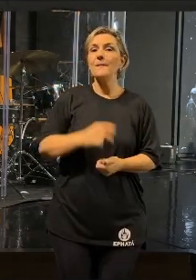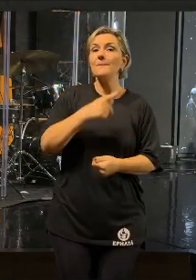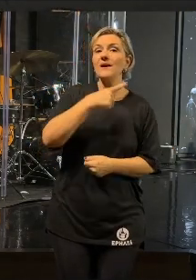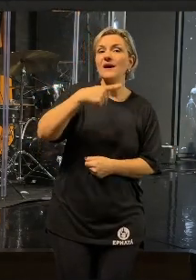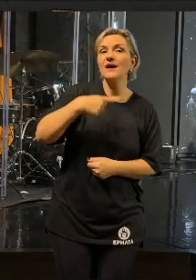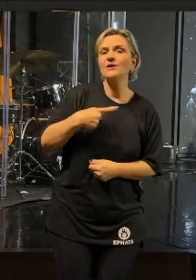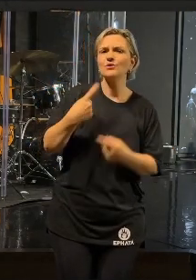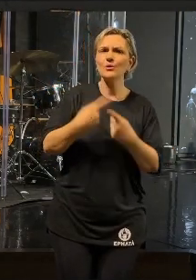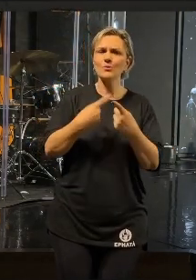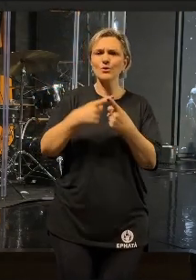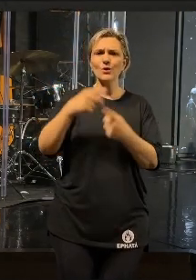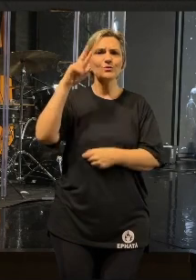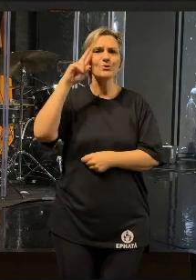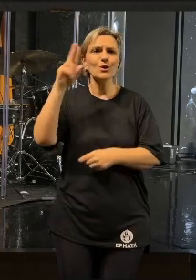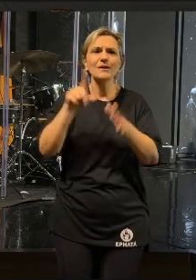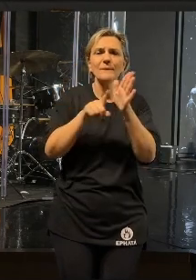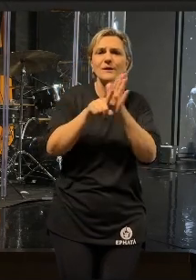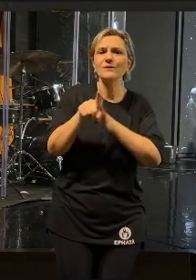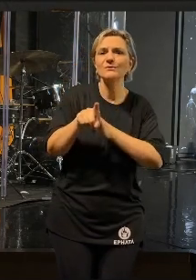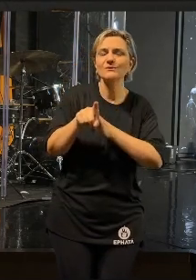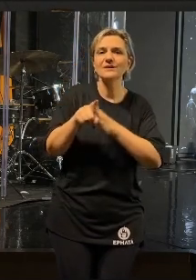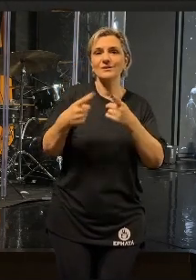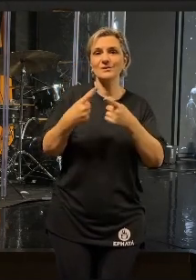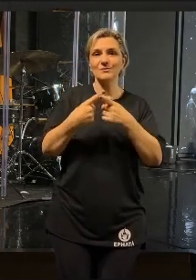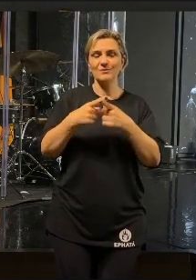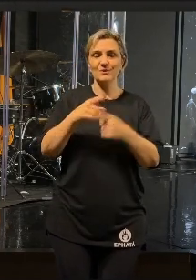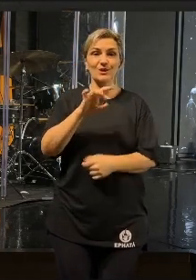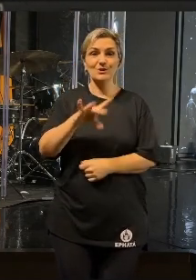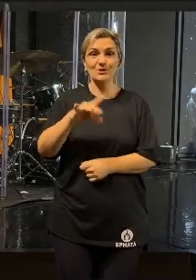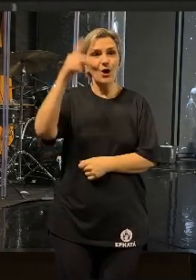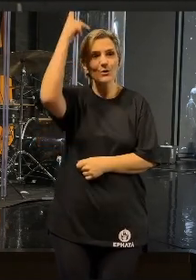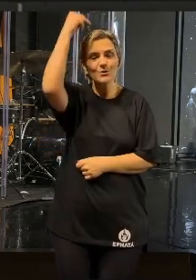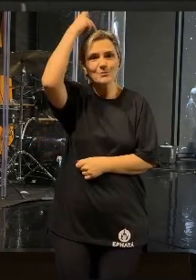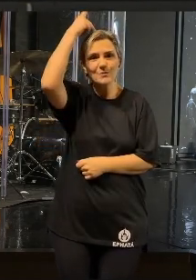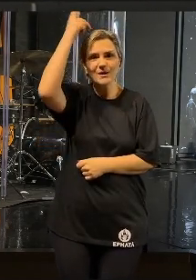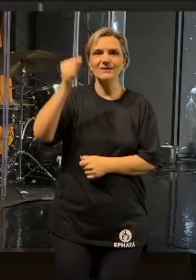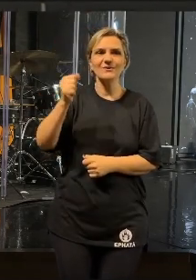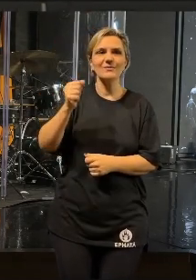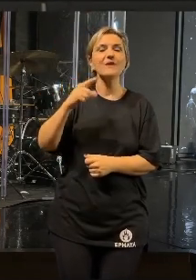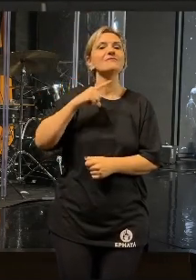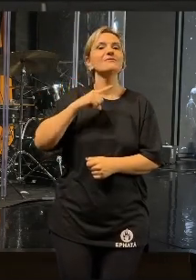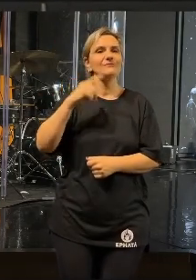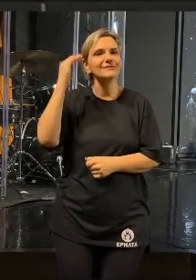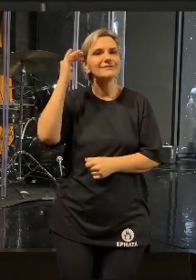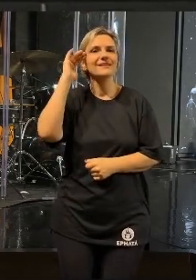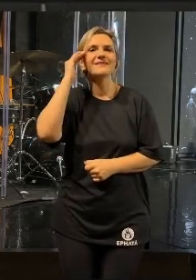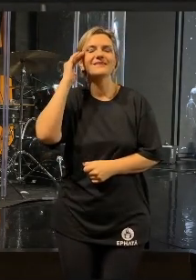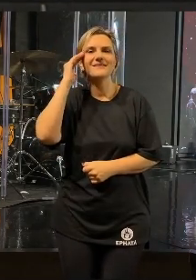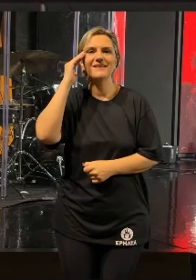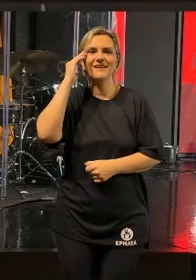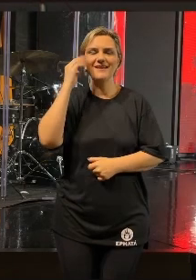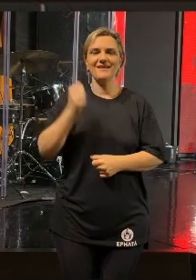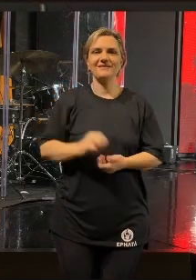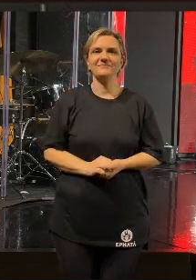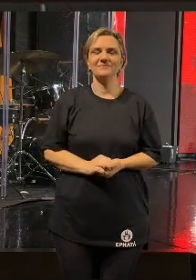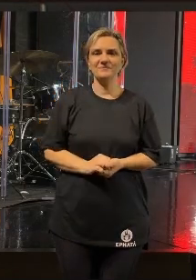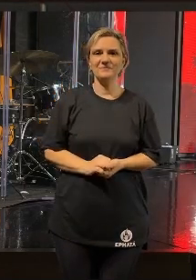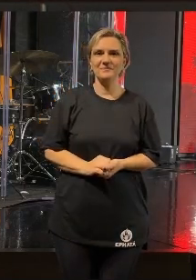Pastor, por que o senhor está perguntando isso? Porque só os pentecostais irão entender.